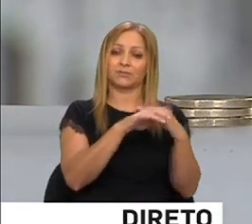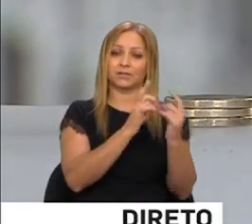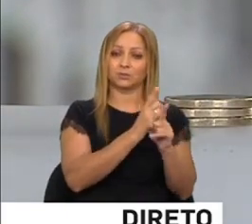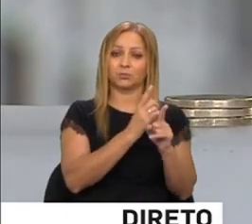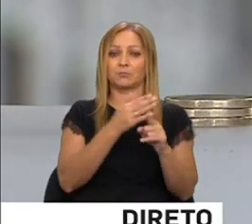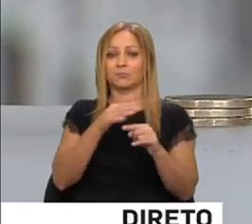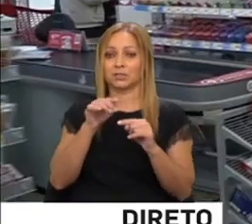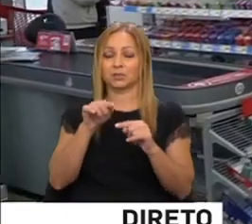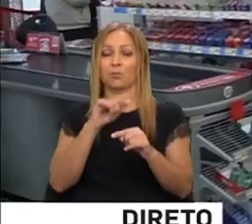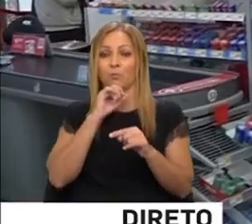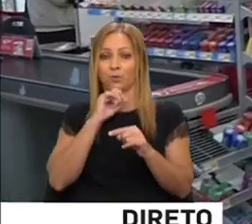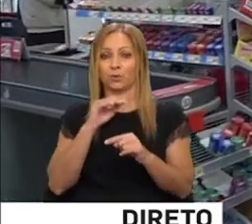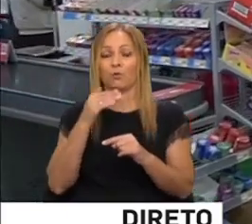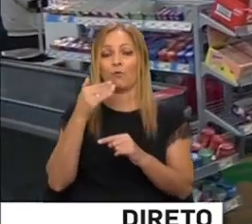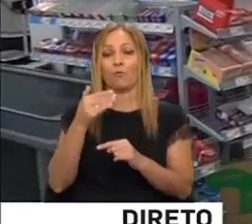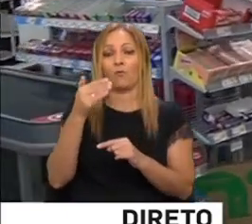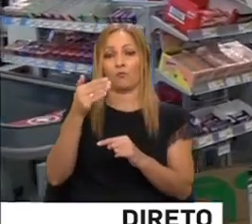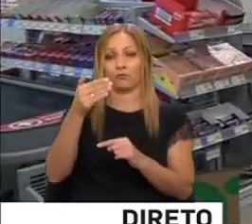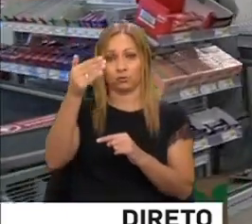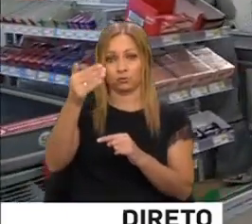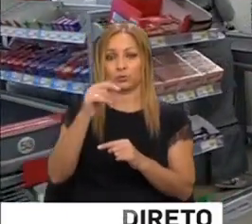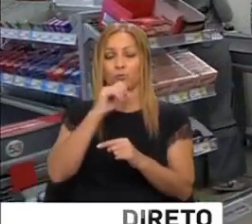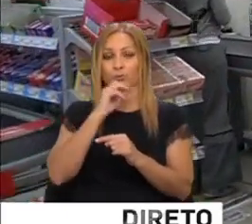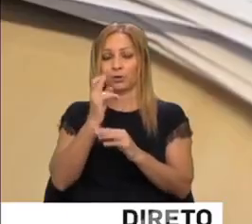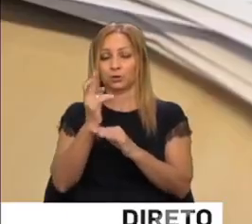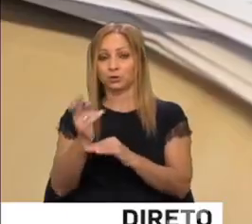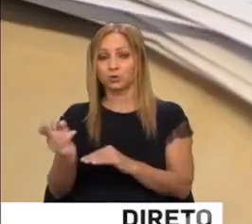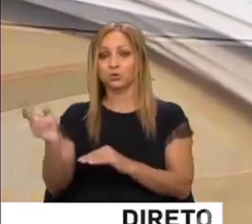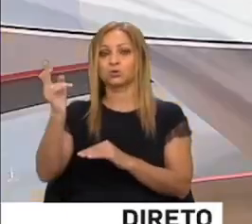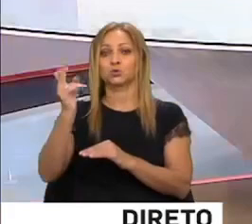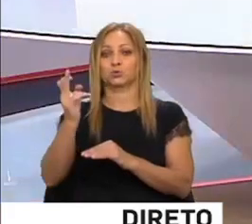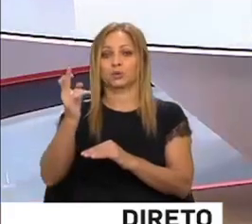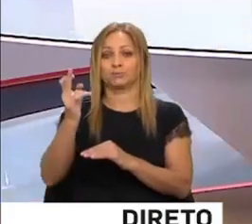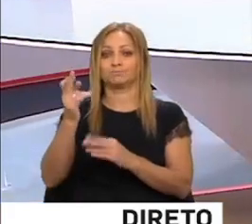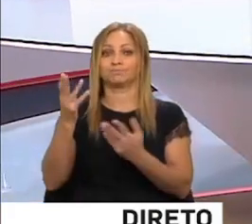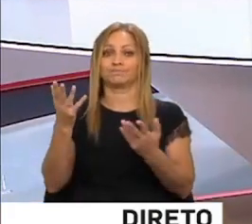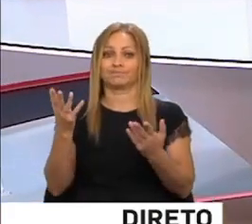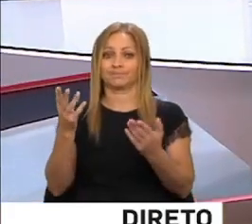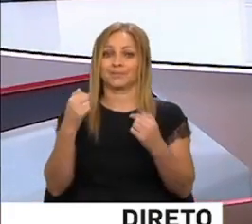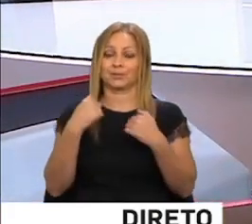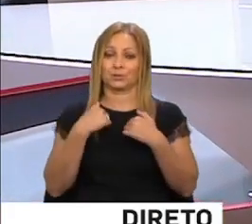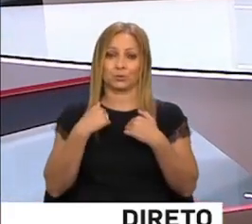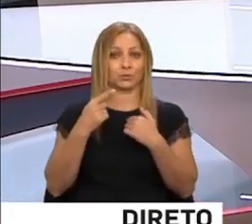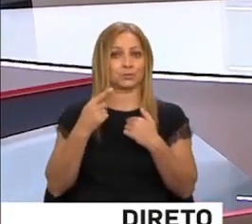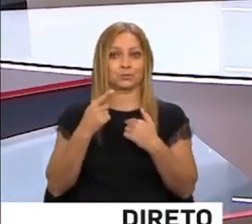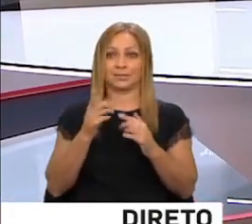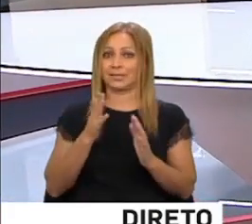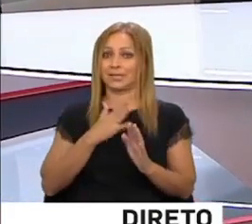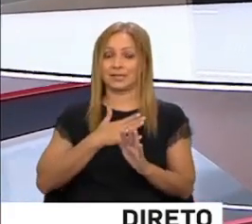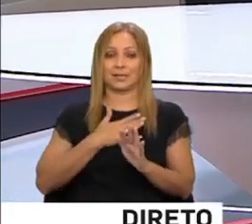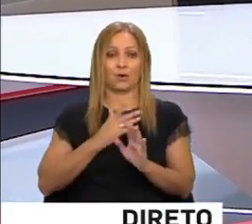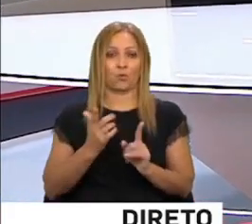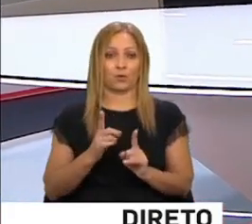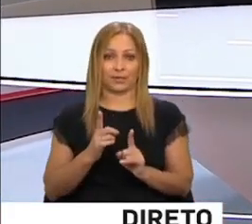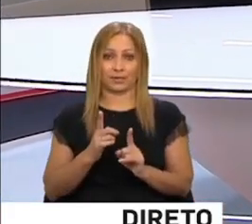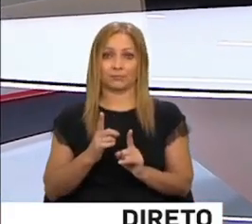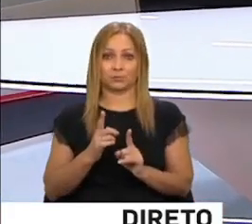subidas ainda maior da taxa de juro por parte do BFF se torna inevitáveis E é isso que temos que evitar